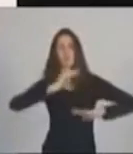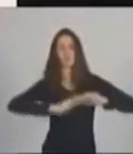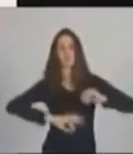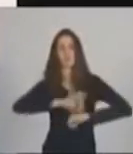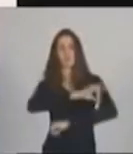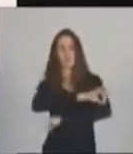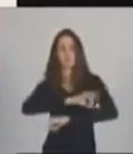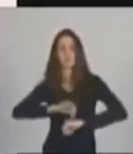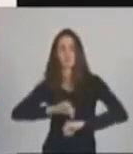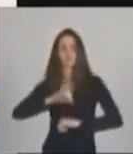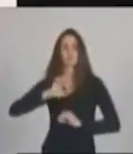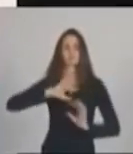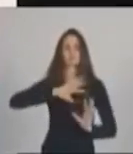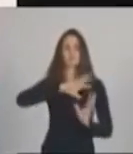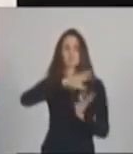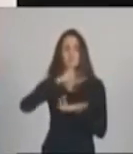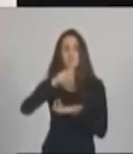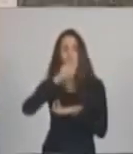mundial.